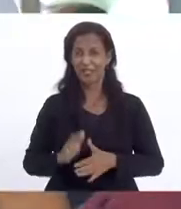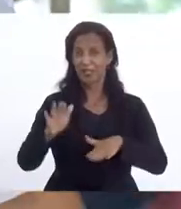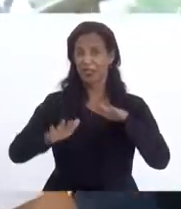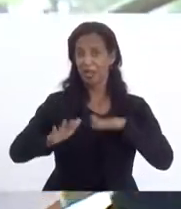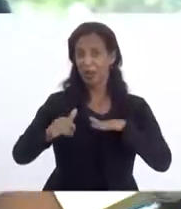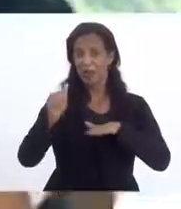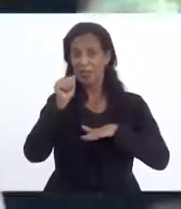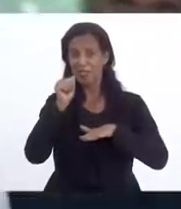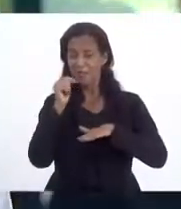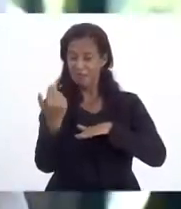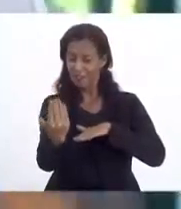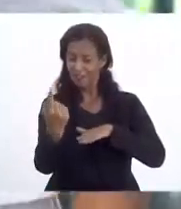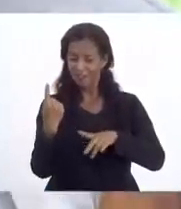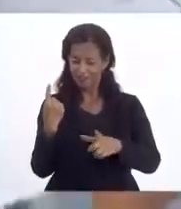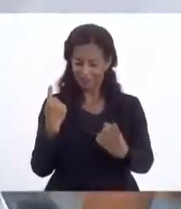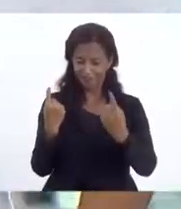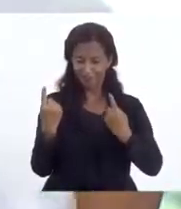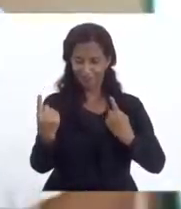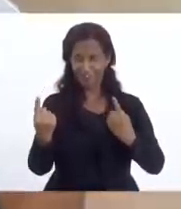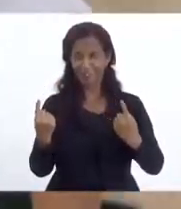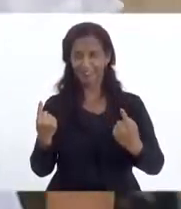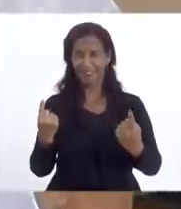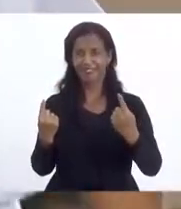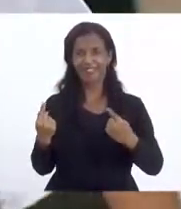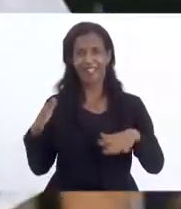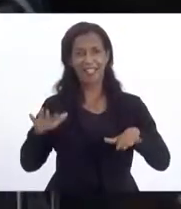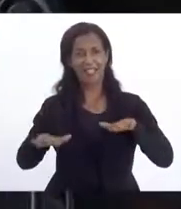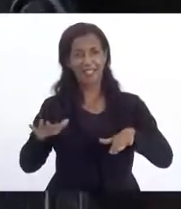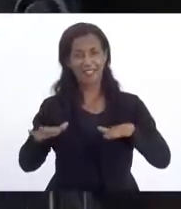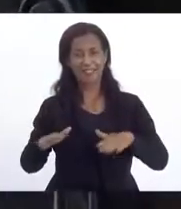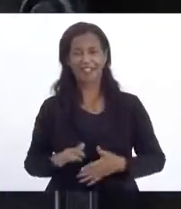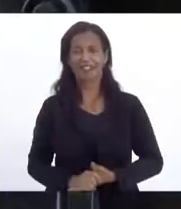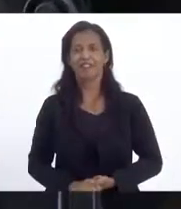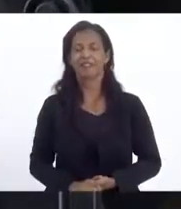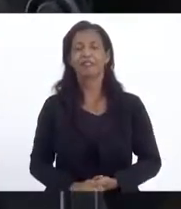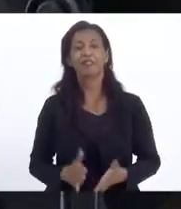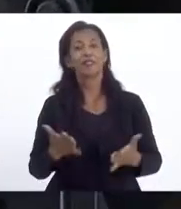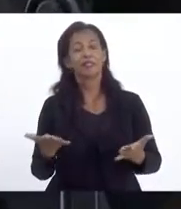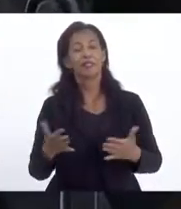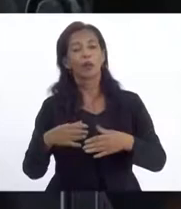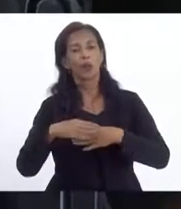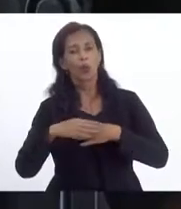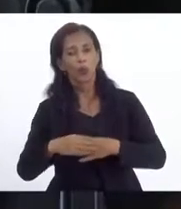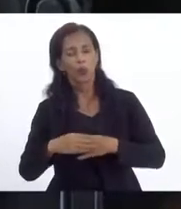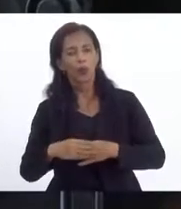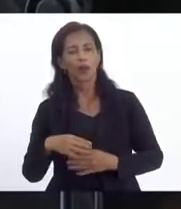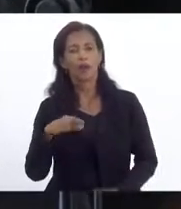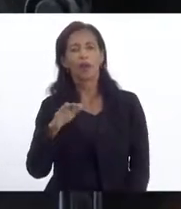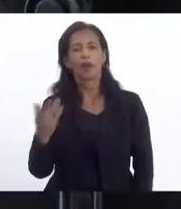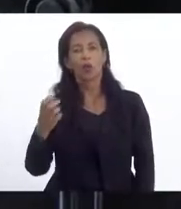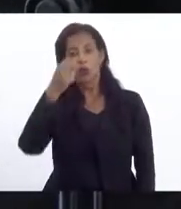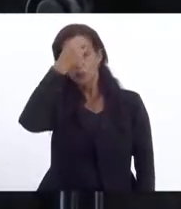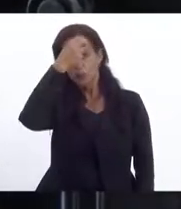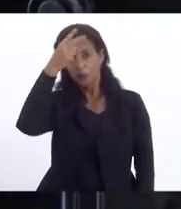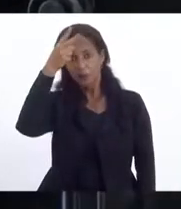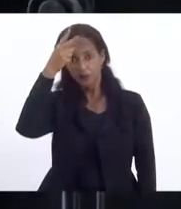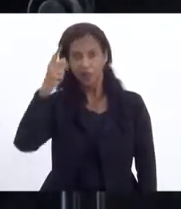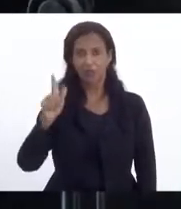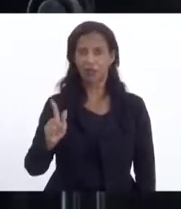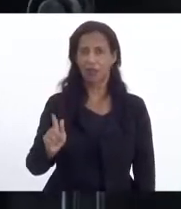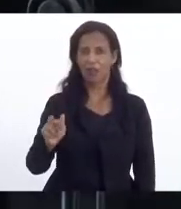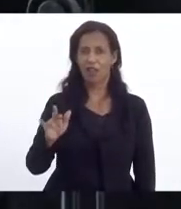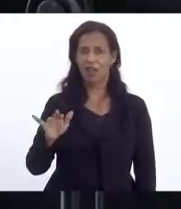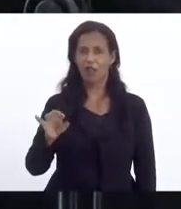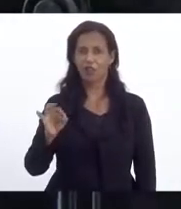feminina na mesa. Vamos, professor, obrigado. Vamos, obrigado. Saudar o nosso Vladimir Garotinho, nosso prefeito,